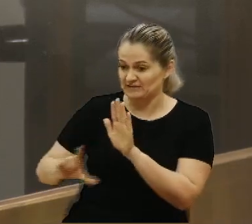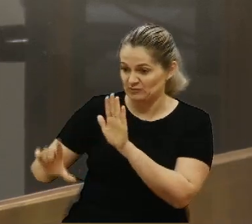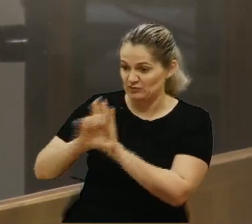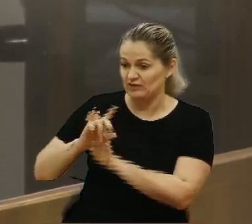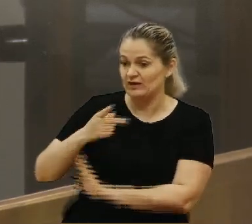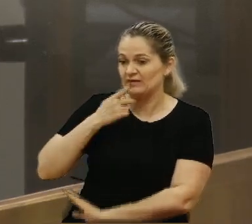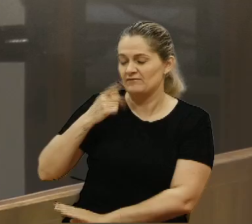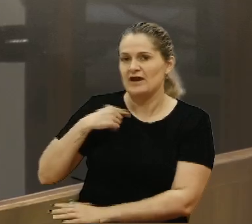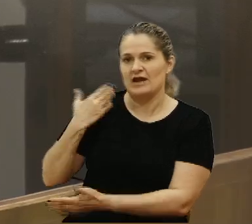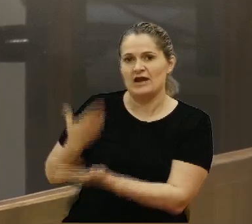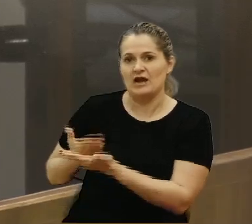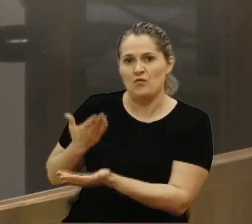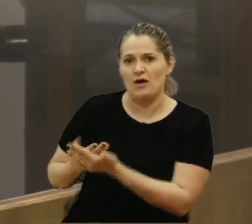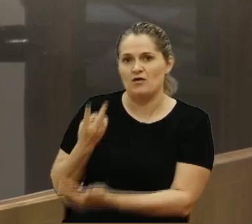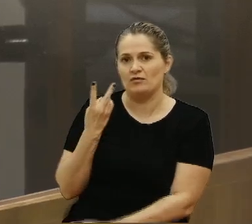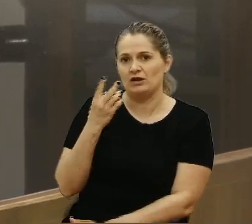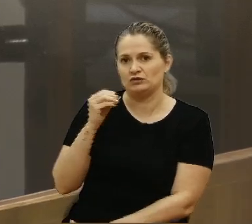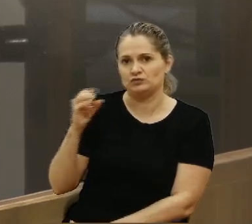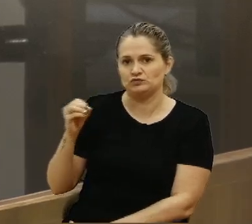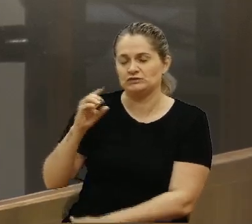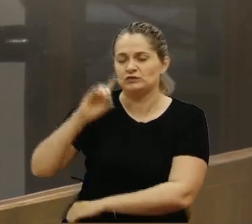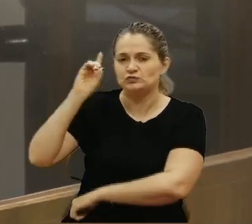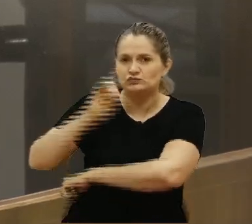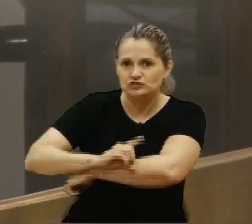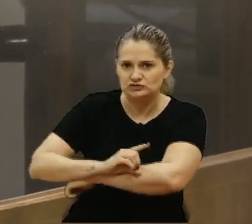que dar aula 200 dias,